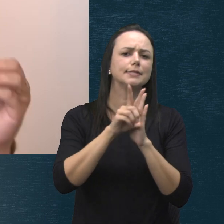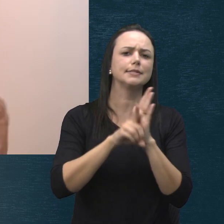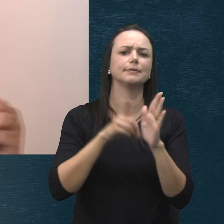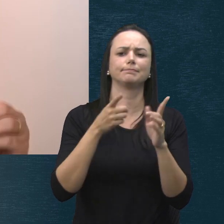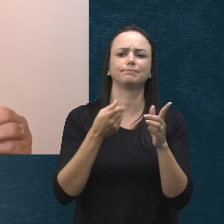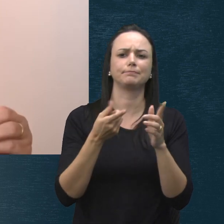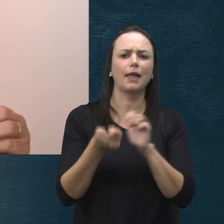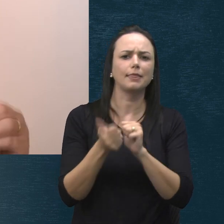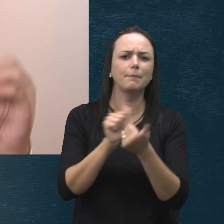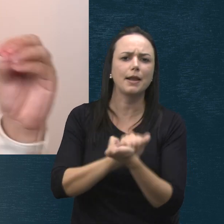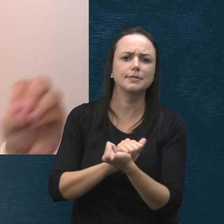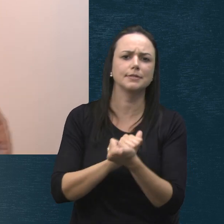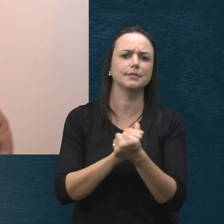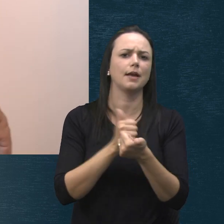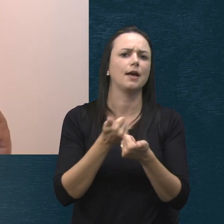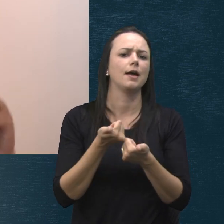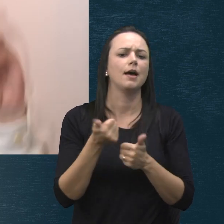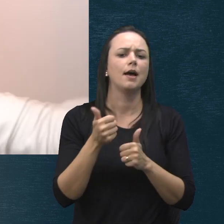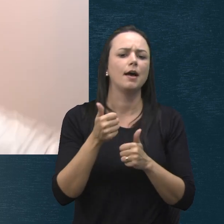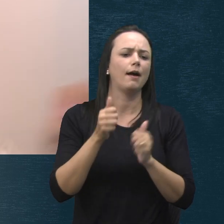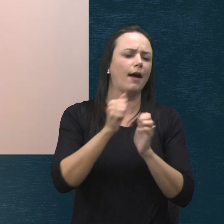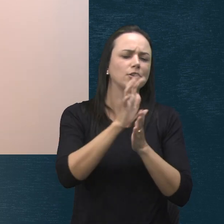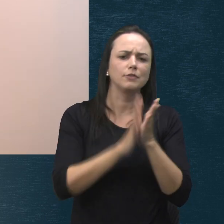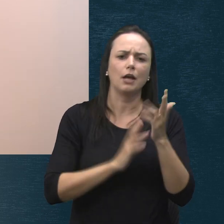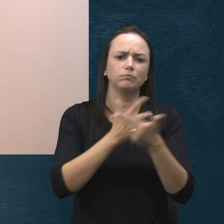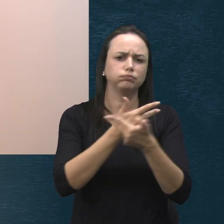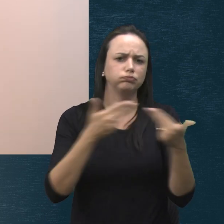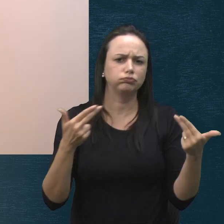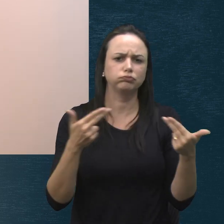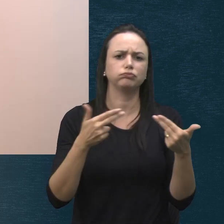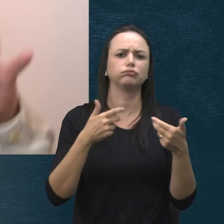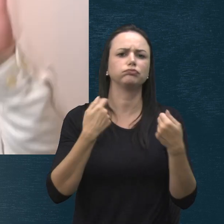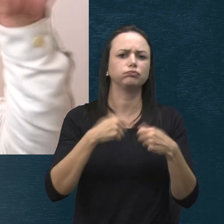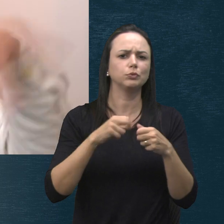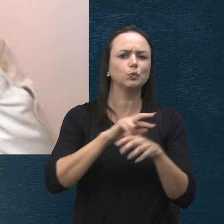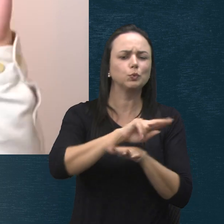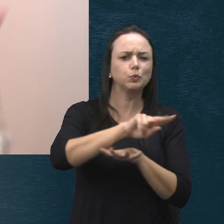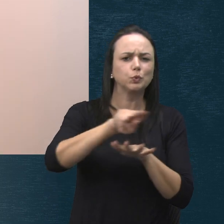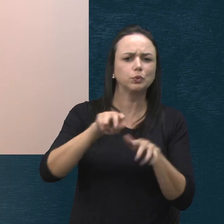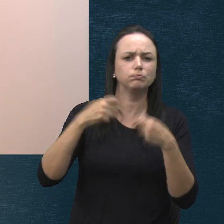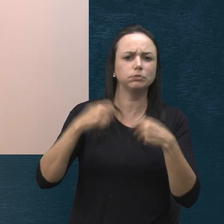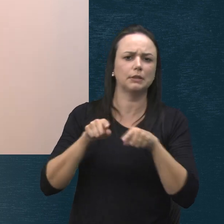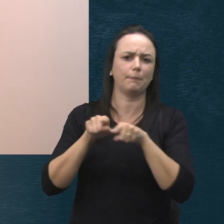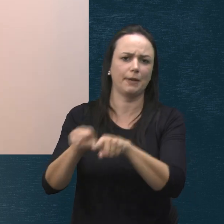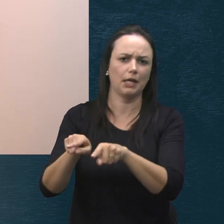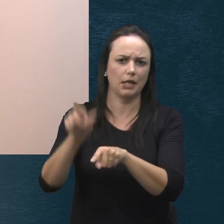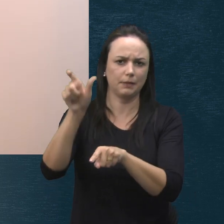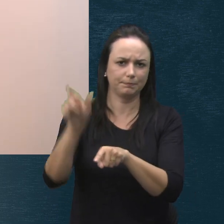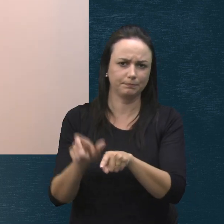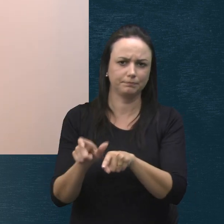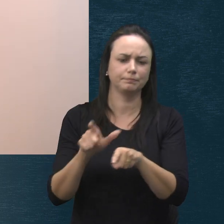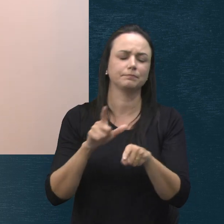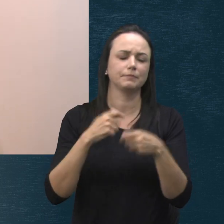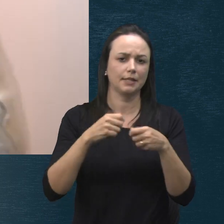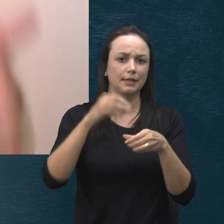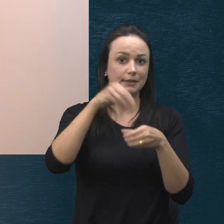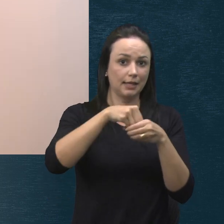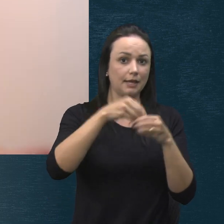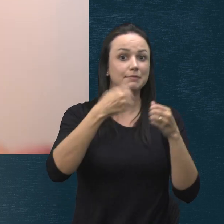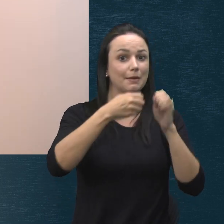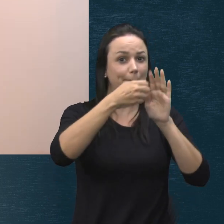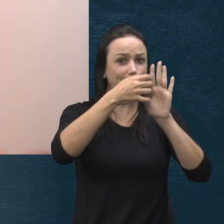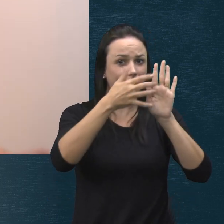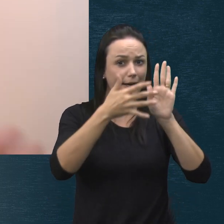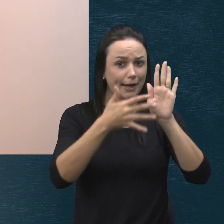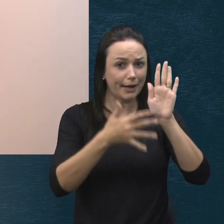adaptação de avaliação e de atividades e recursos necessários para o indivíduo. Pode ser de outra forma que está descrito, né? Mas tem que estar descrito que